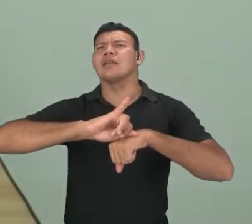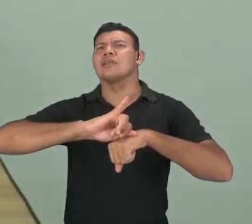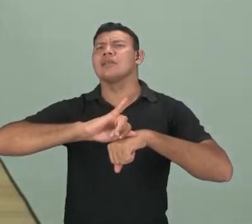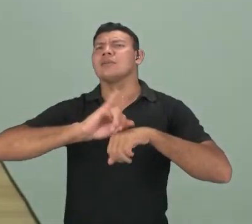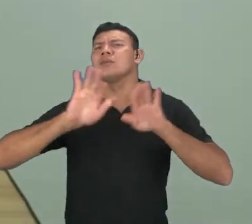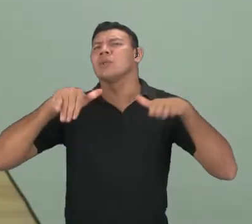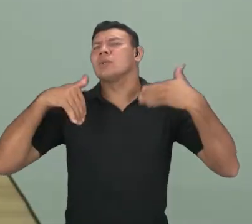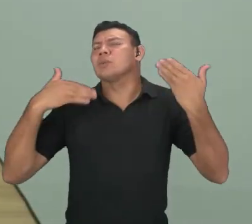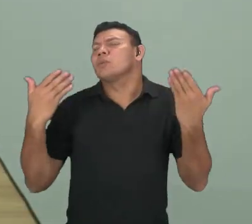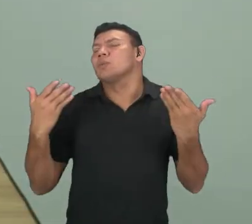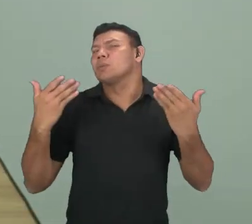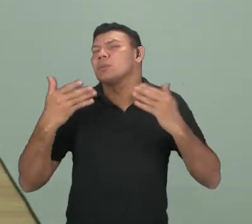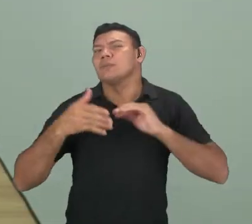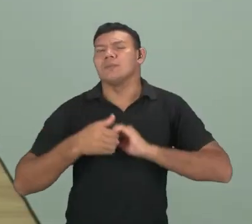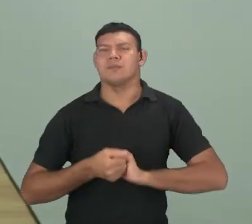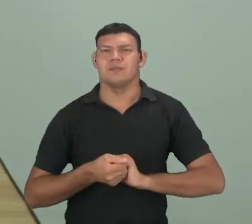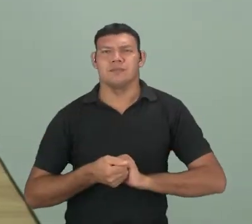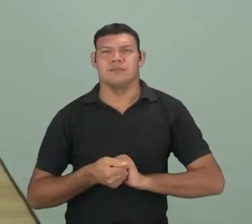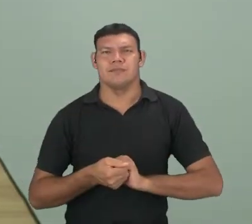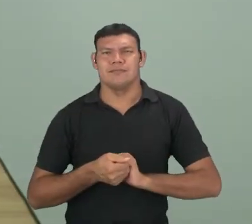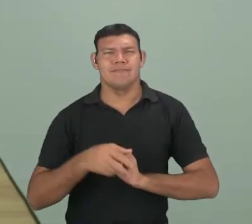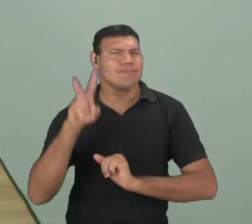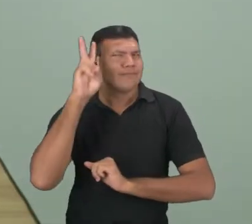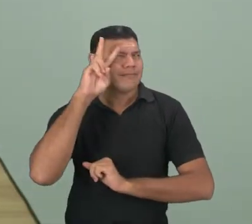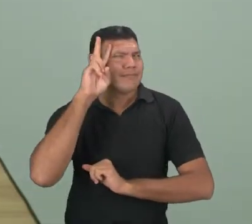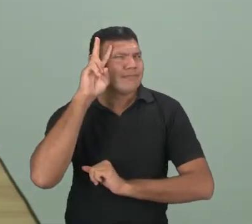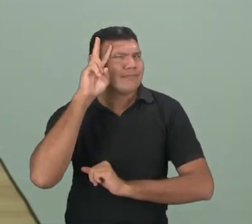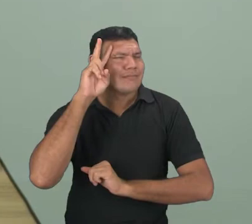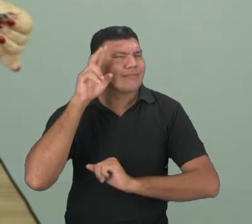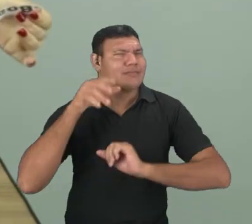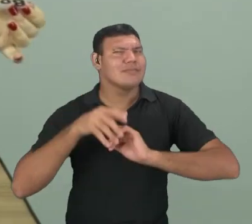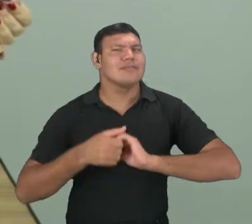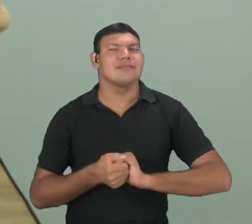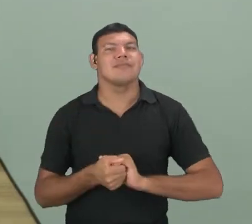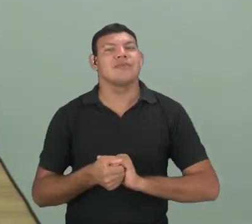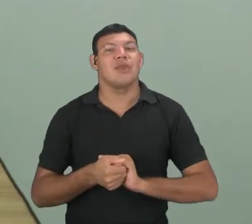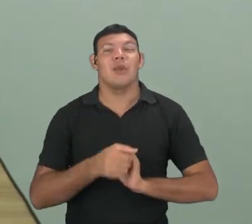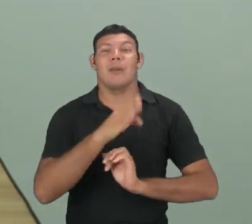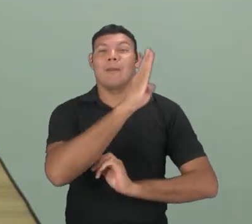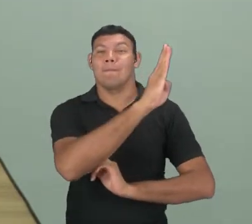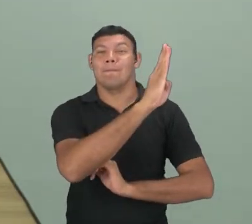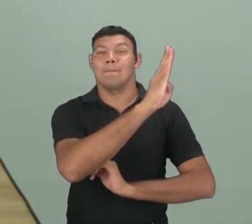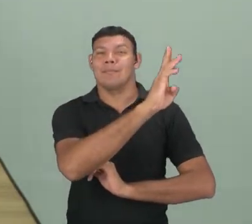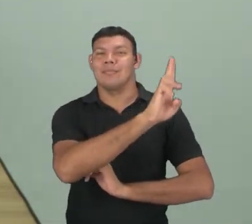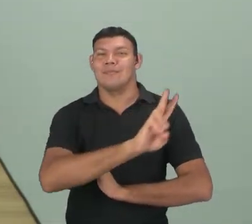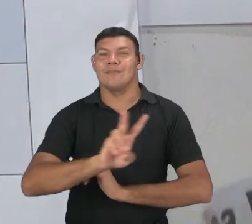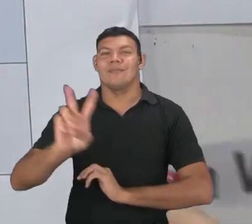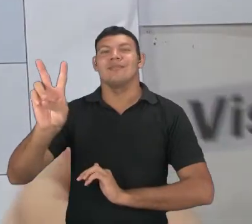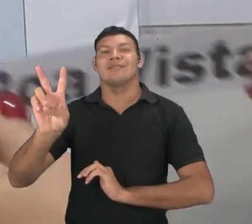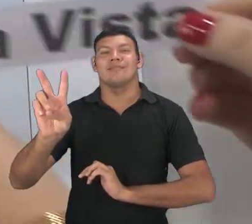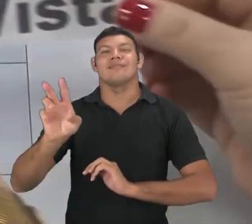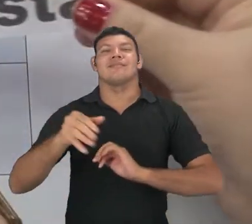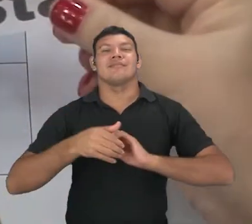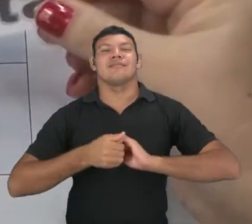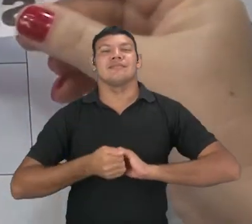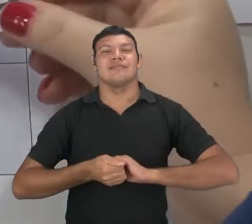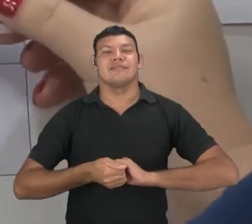E aí, qual é a capital de Roraima? Vocês lembram? Boa Vista,